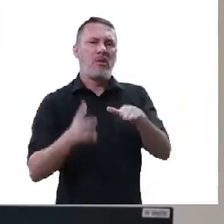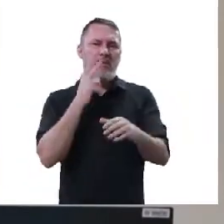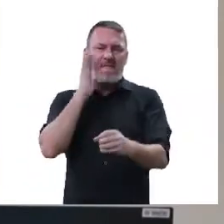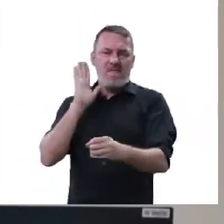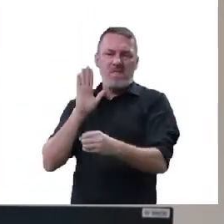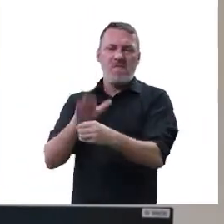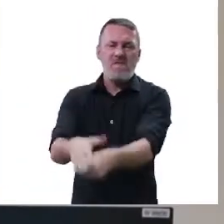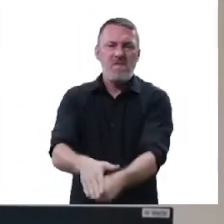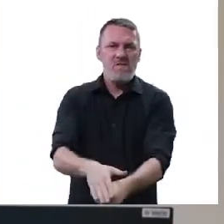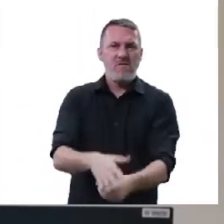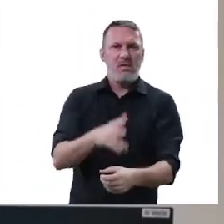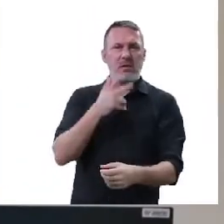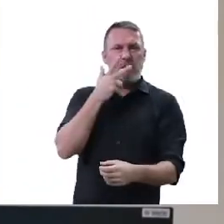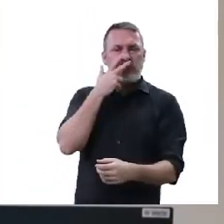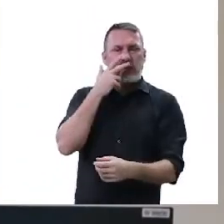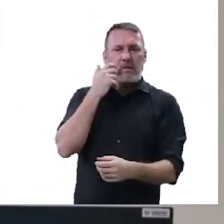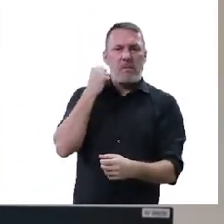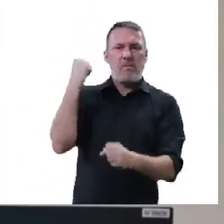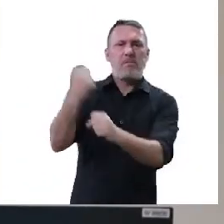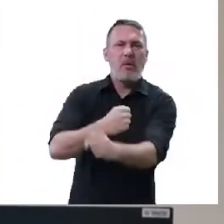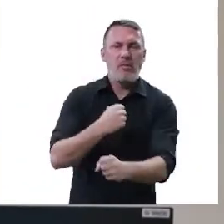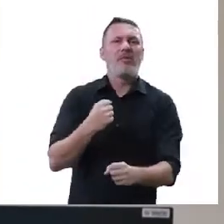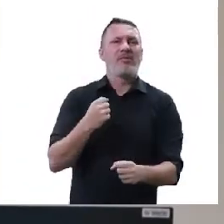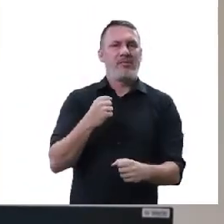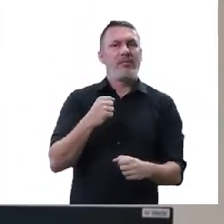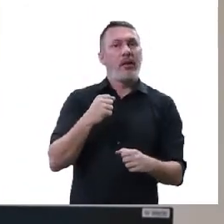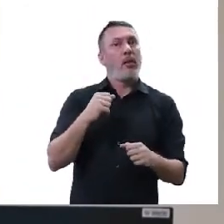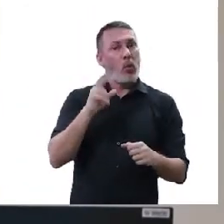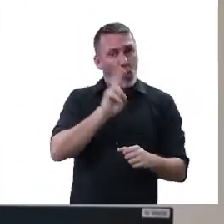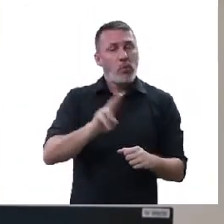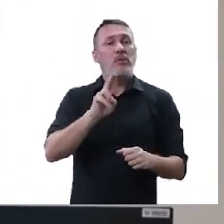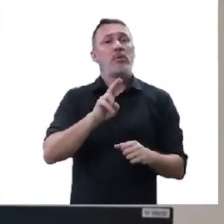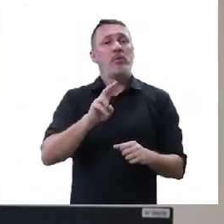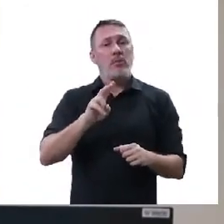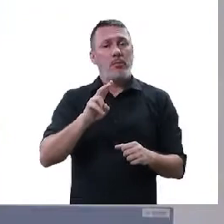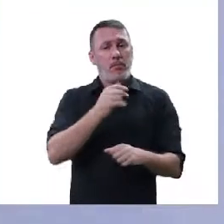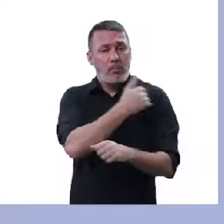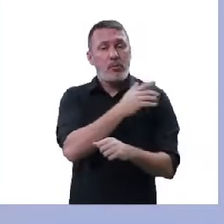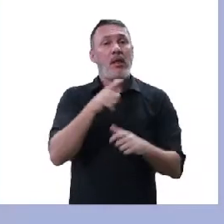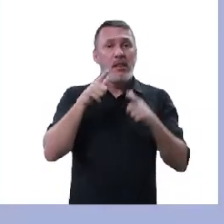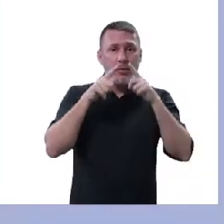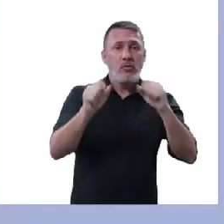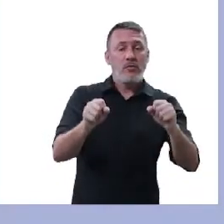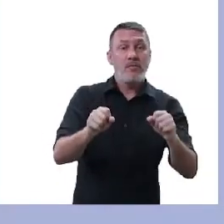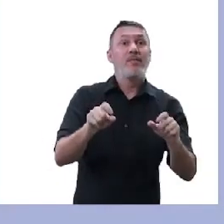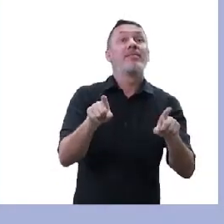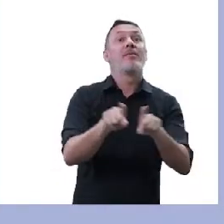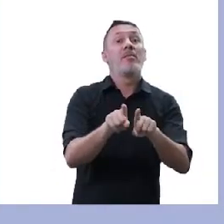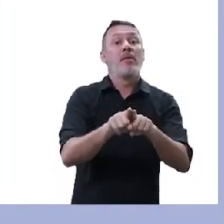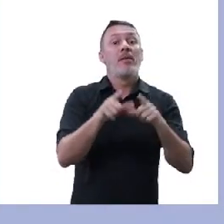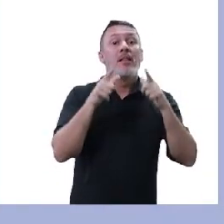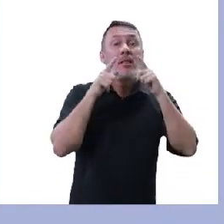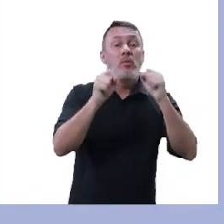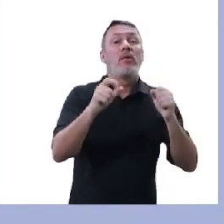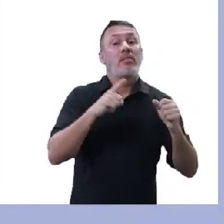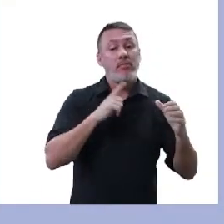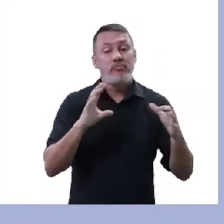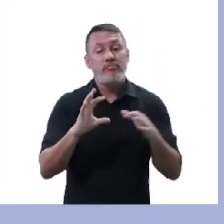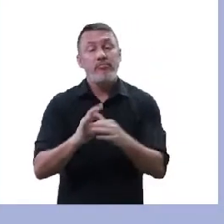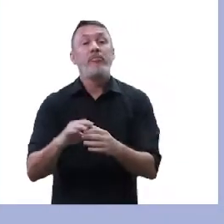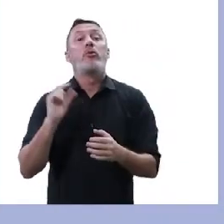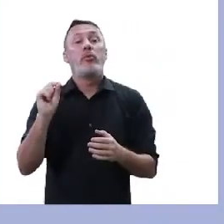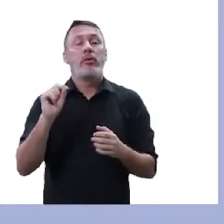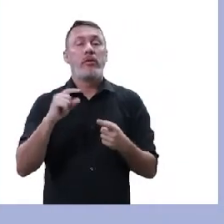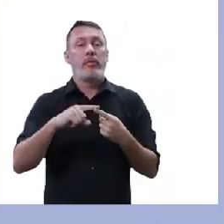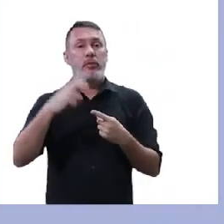chão. Ele diz ainda que o preconceito linguístico ele está ligado a outro preconceito, ao regional, ao